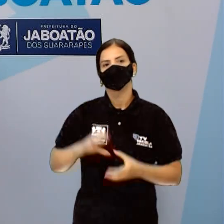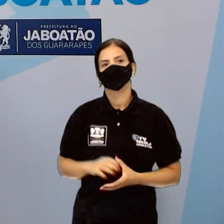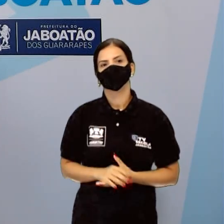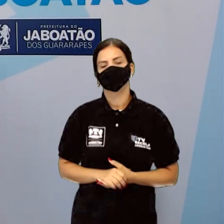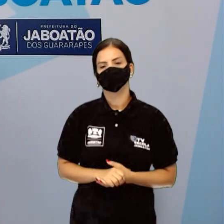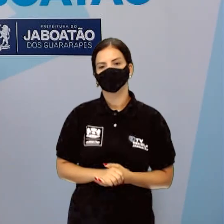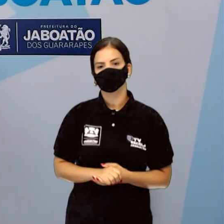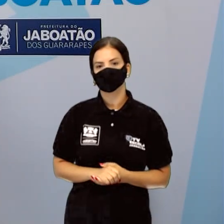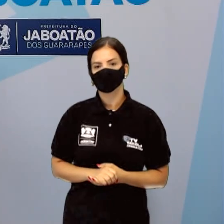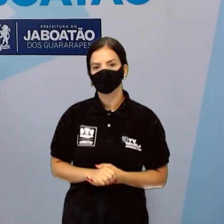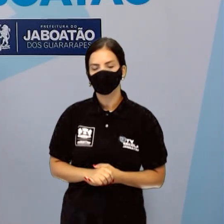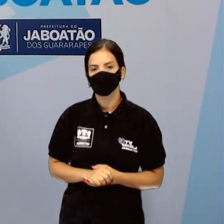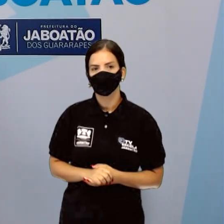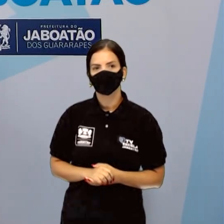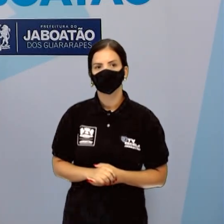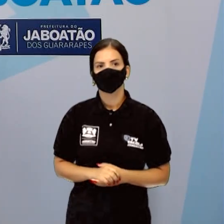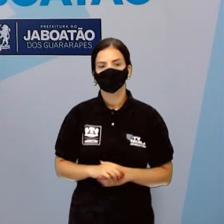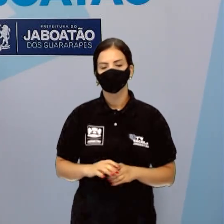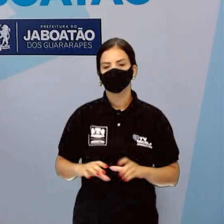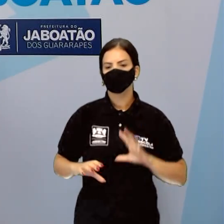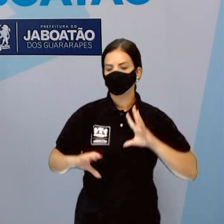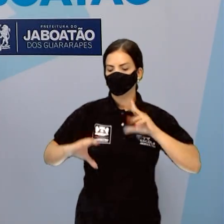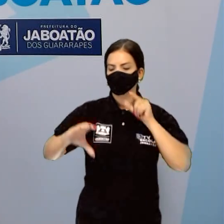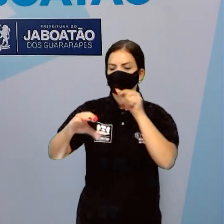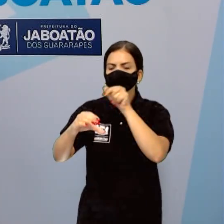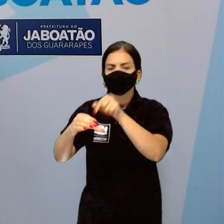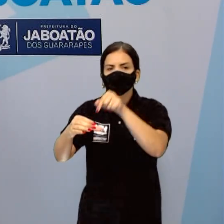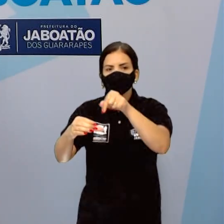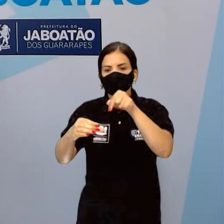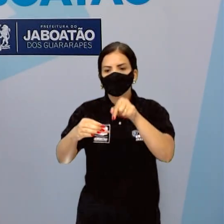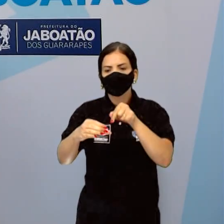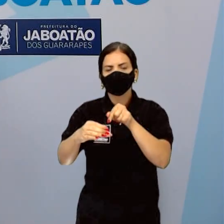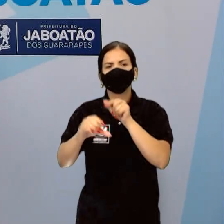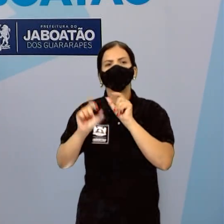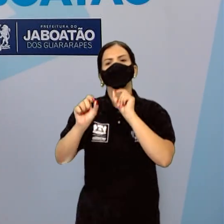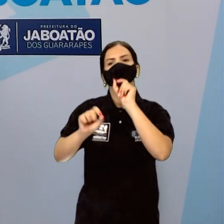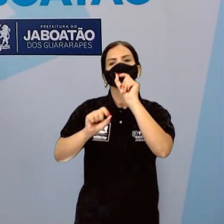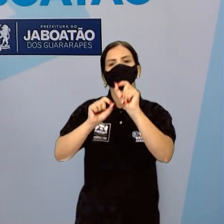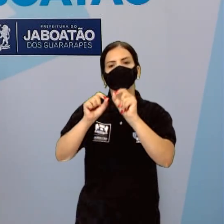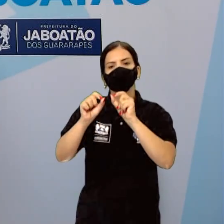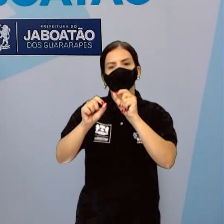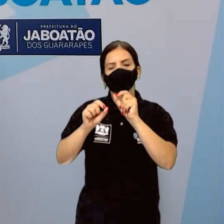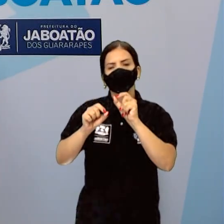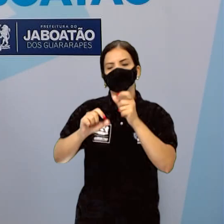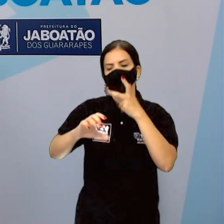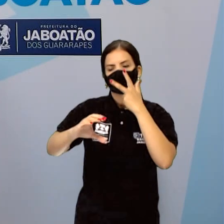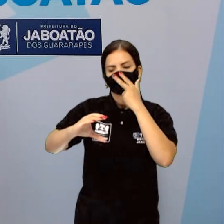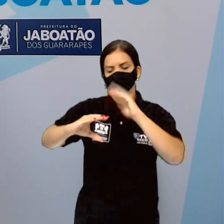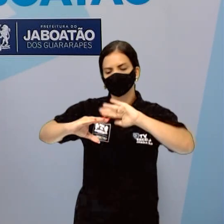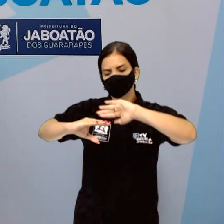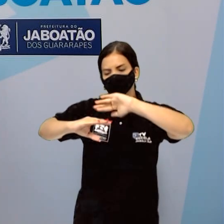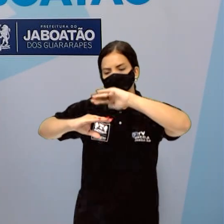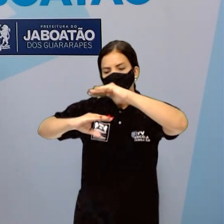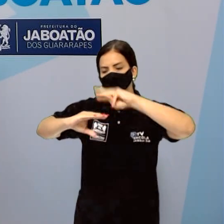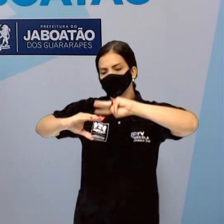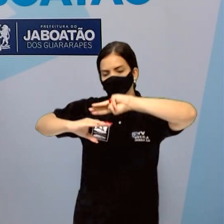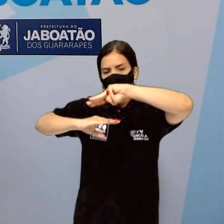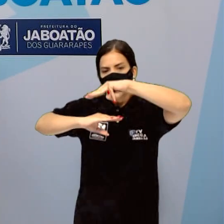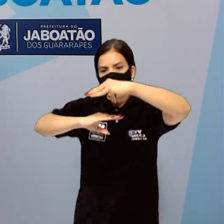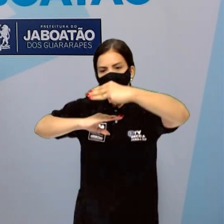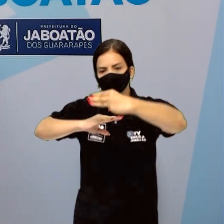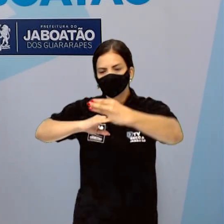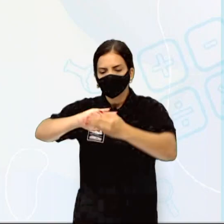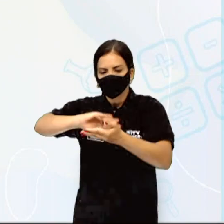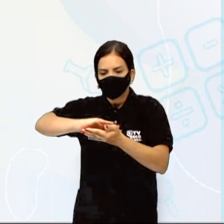Essas organelas membranosas, elas são derivadas de dobramentos da própria membrana plasmática, por isso que elas têm uma estrutura,